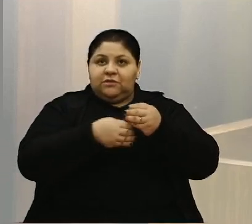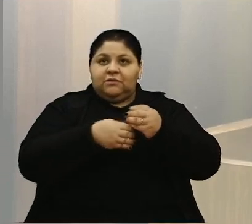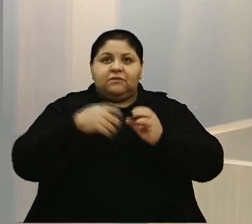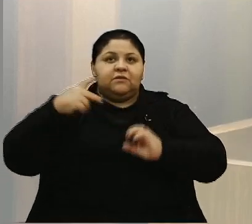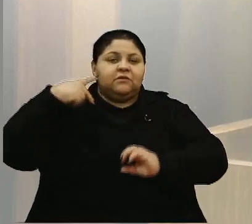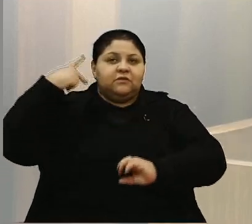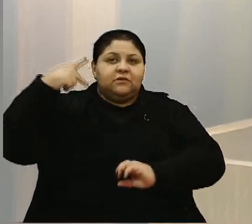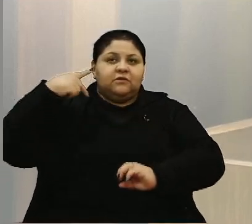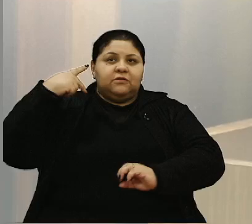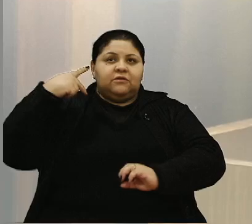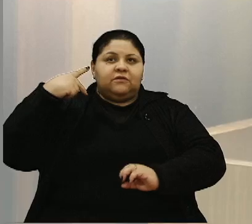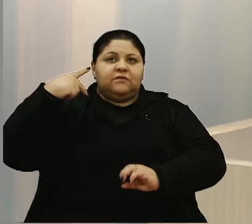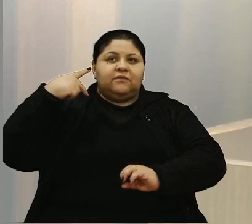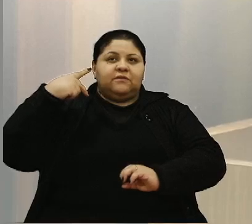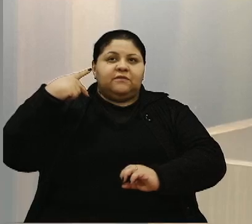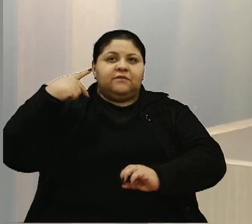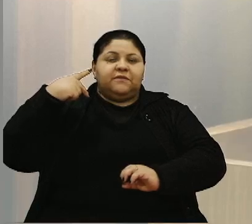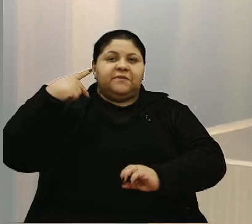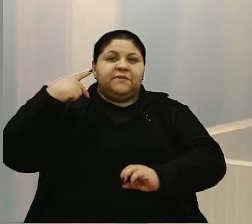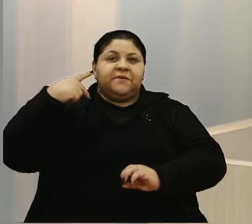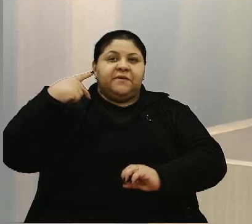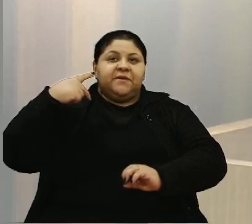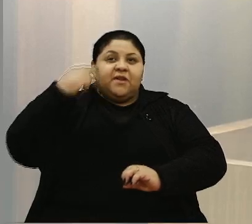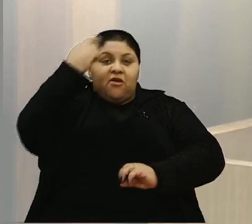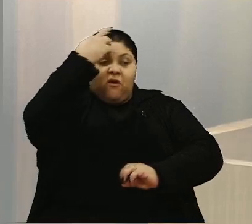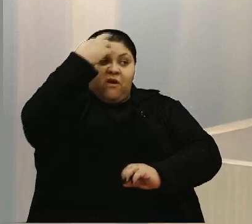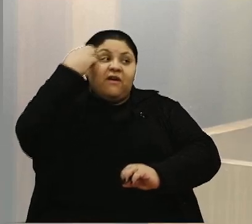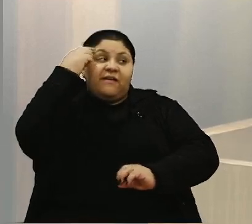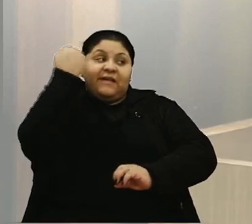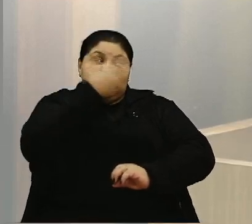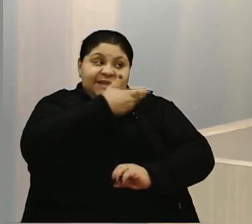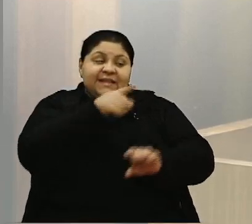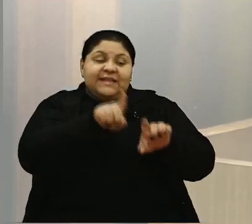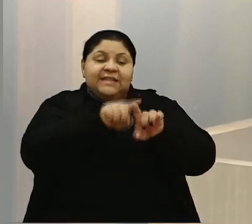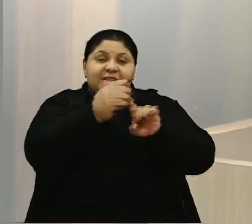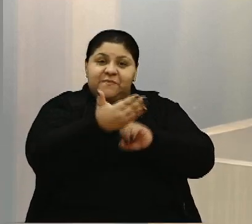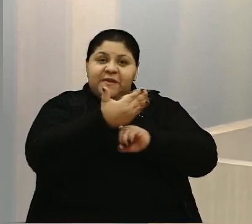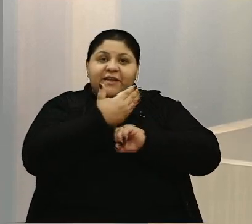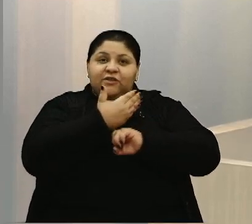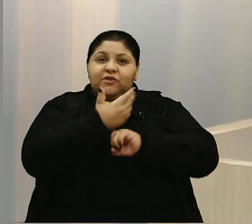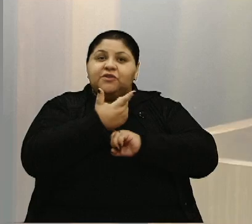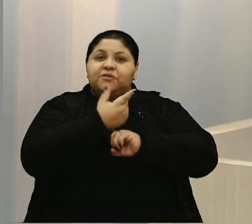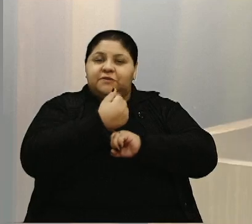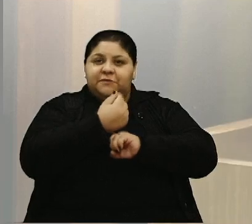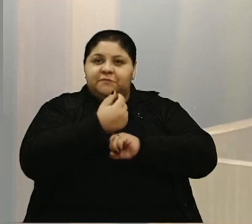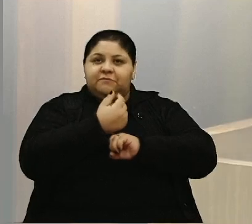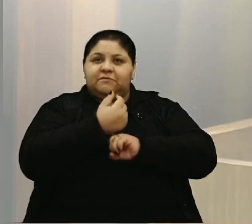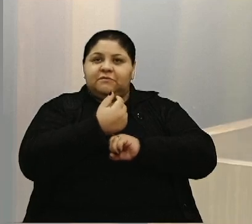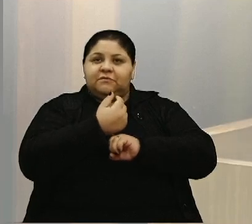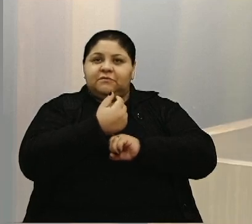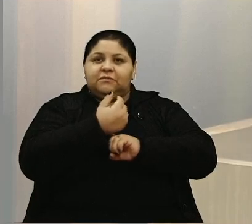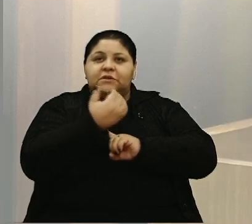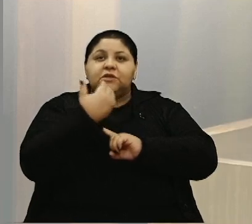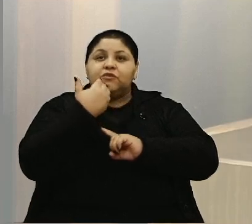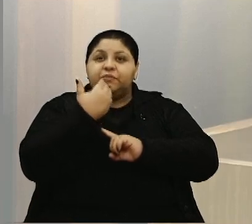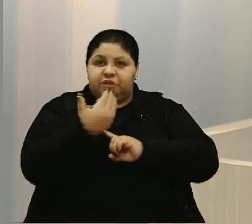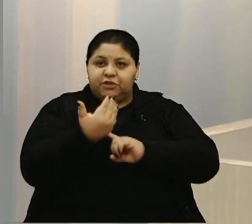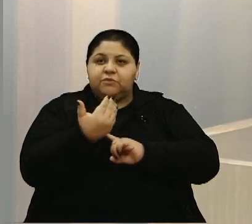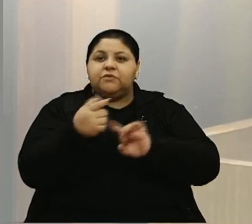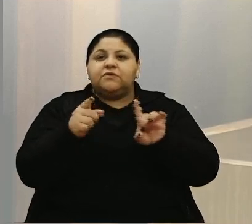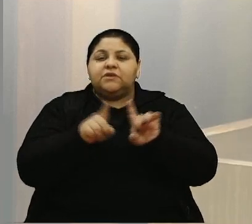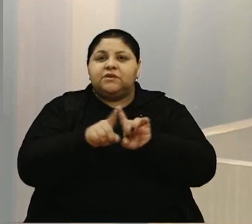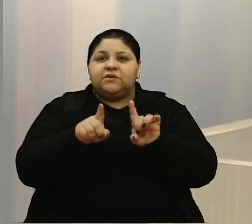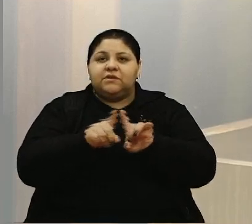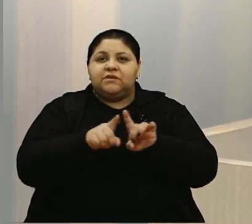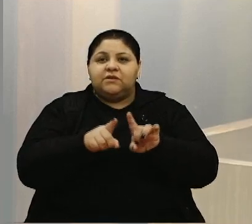o vereador Rafael, que nos ajudou com emendas, né? Nesse sentido, que foi um pedido teu, inclusive, porque as